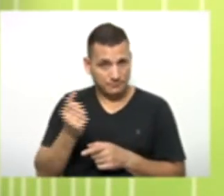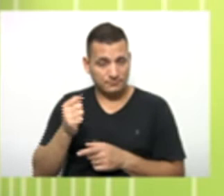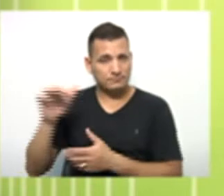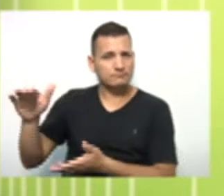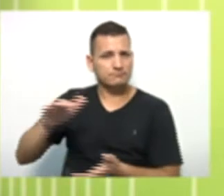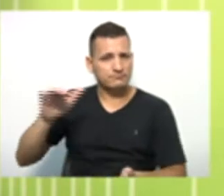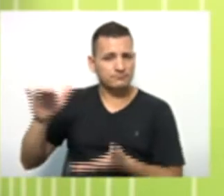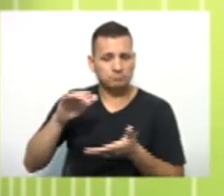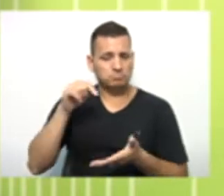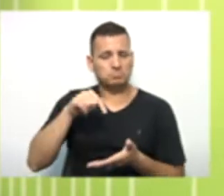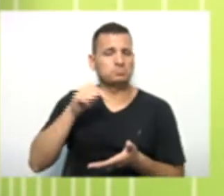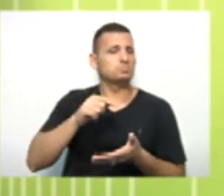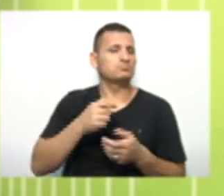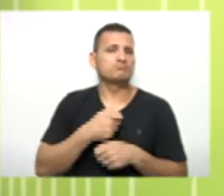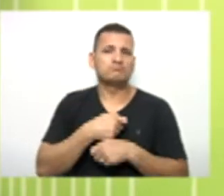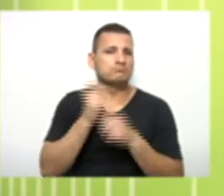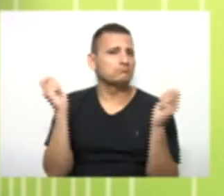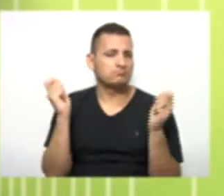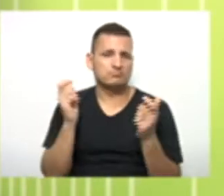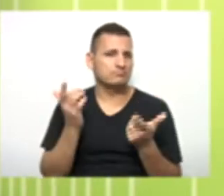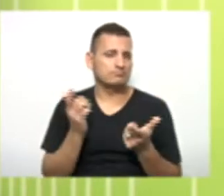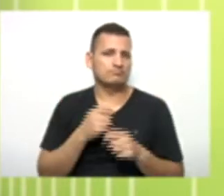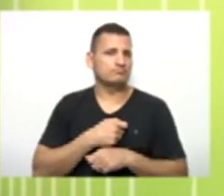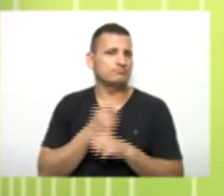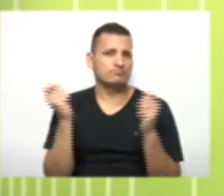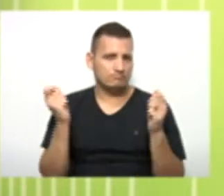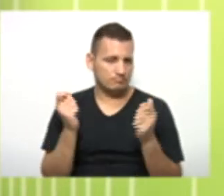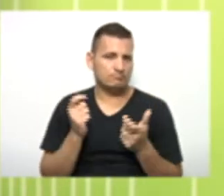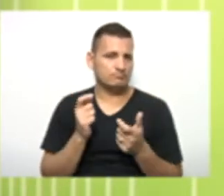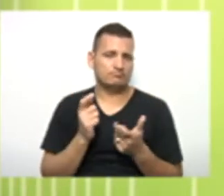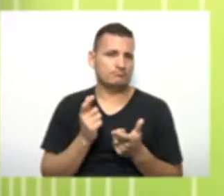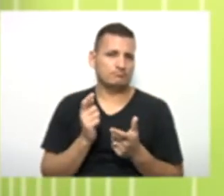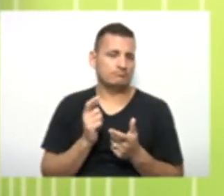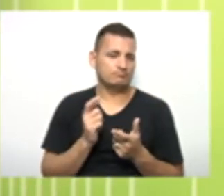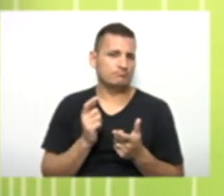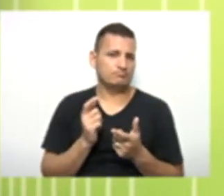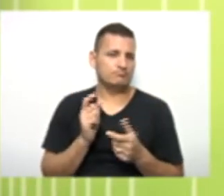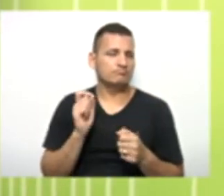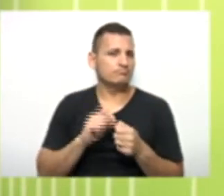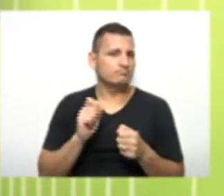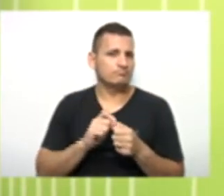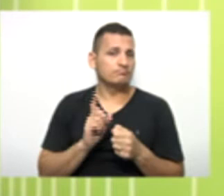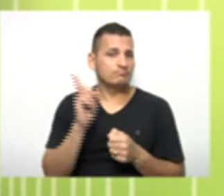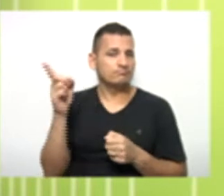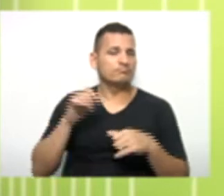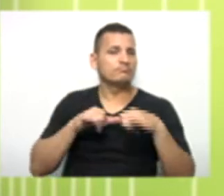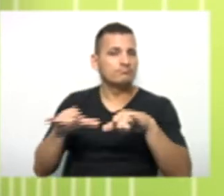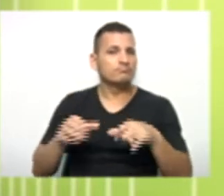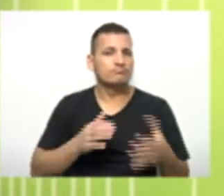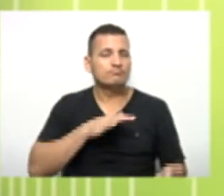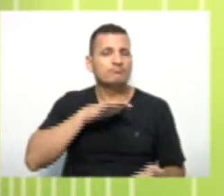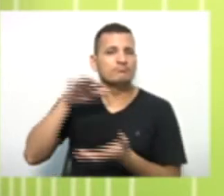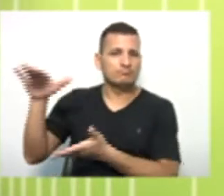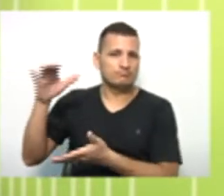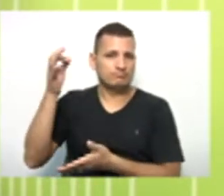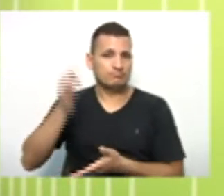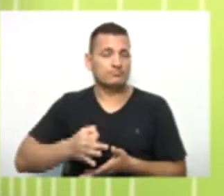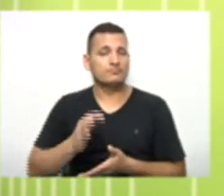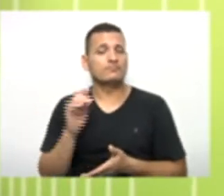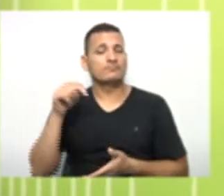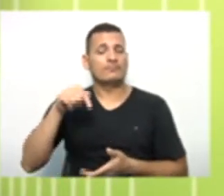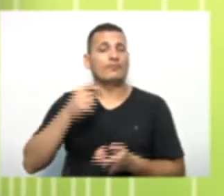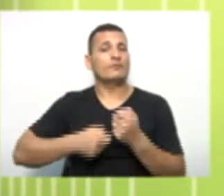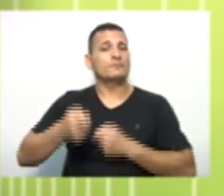administração, não vai dar, né, segundo a previsão, não vai dar para atender aquela entrega à rede de supermercado. O que a administração